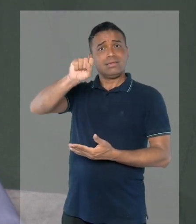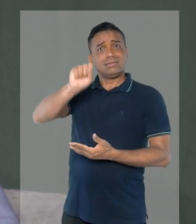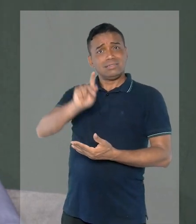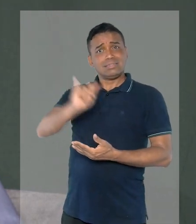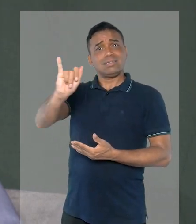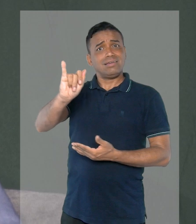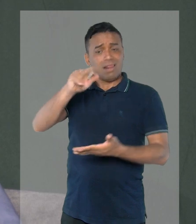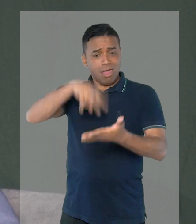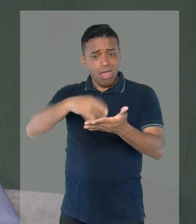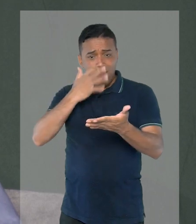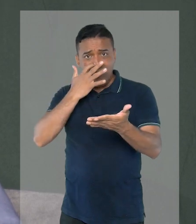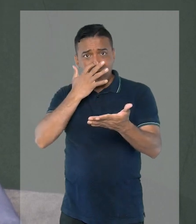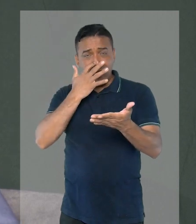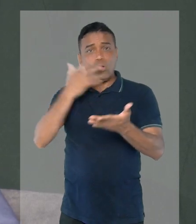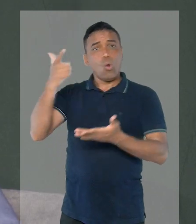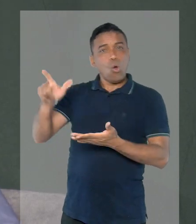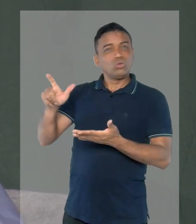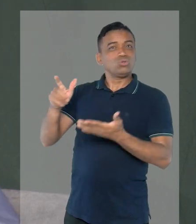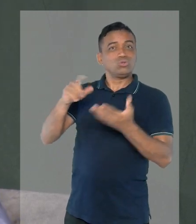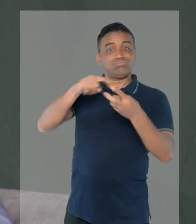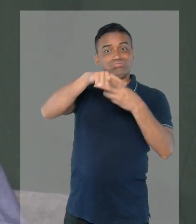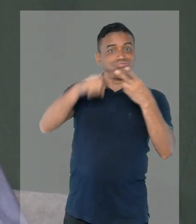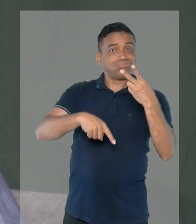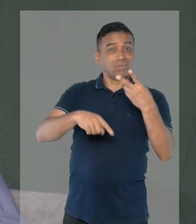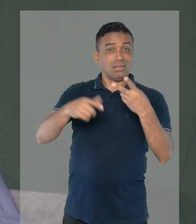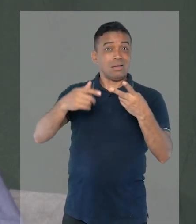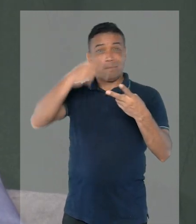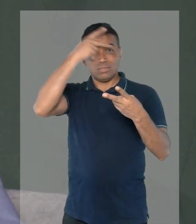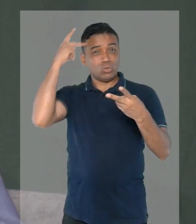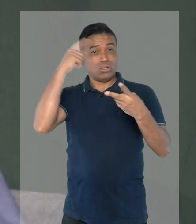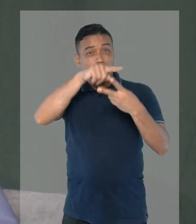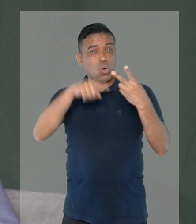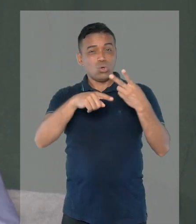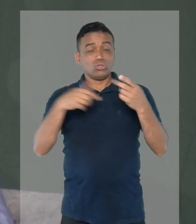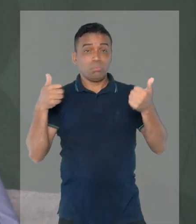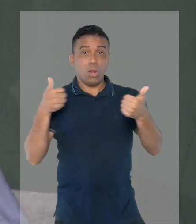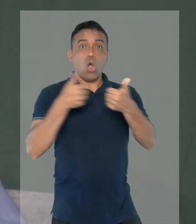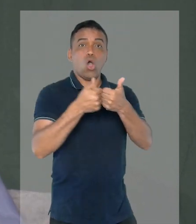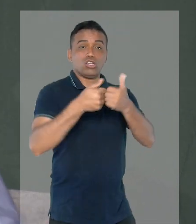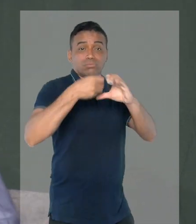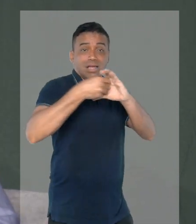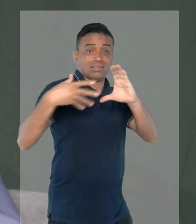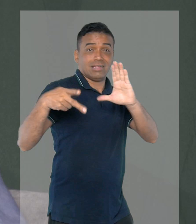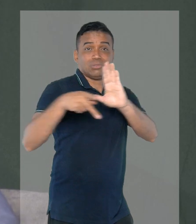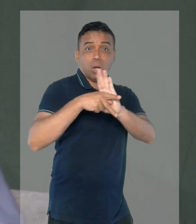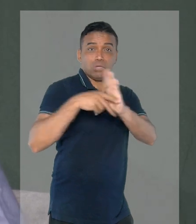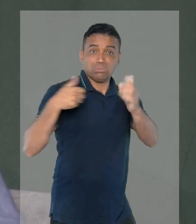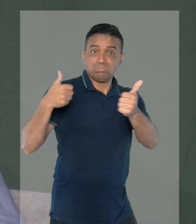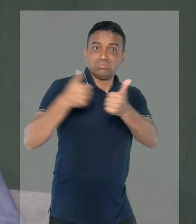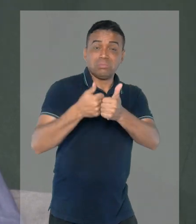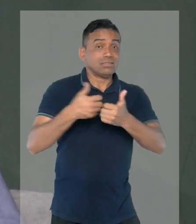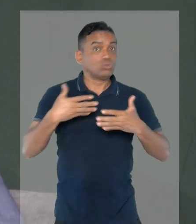Como que o Catatal e o Galáxias são muito próximos, assim, de uma forma, cada um a seu modo, mas de uma forma